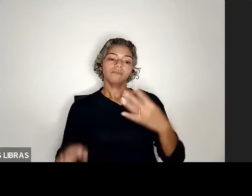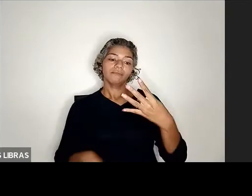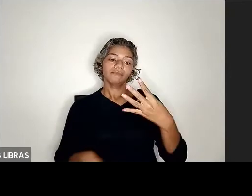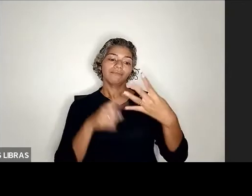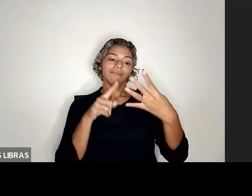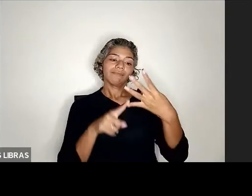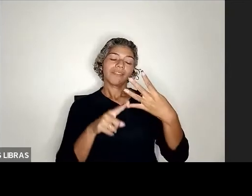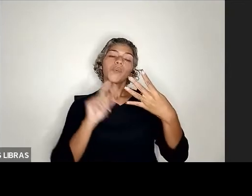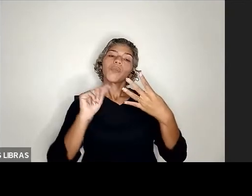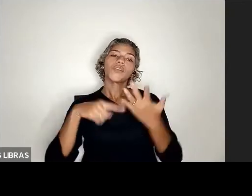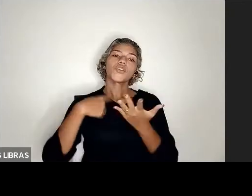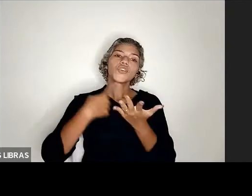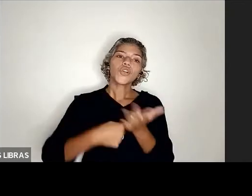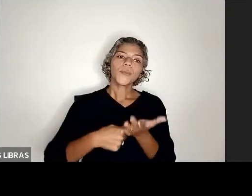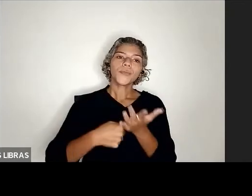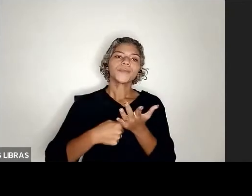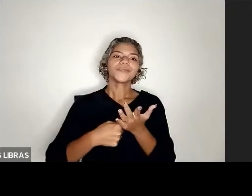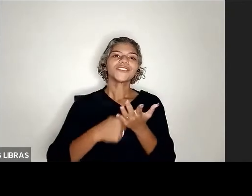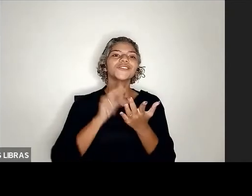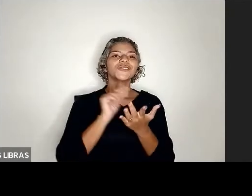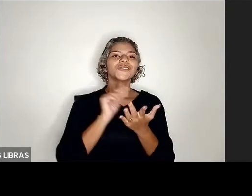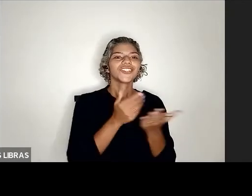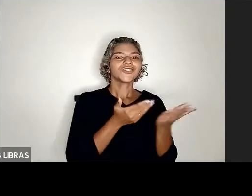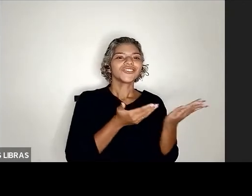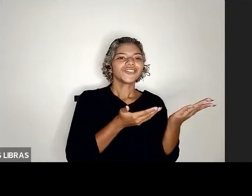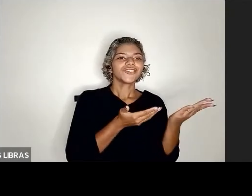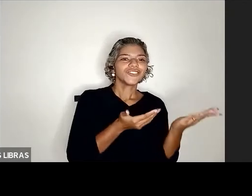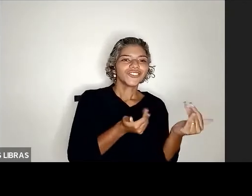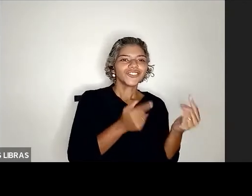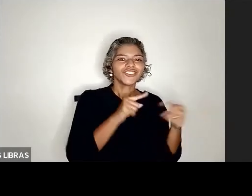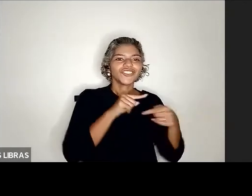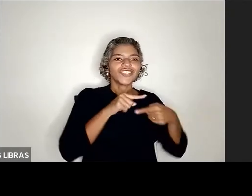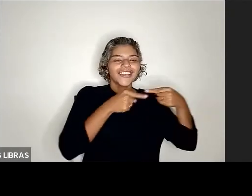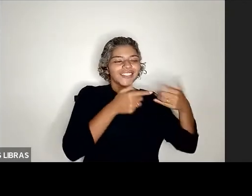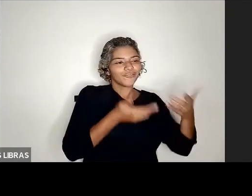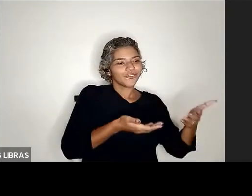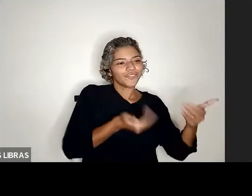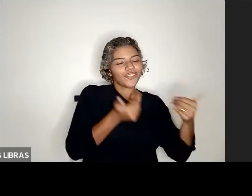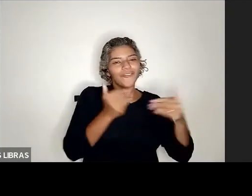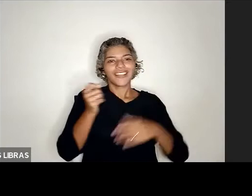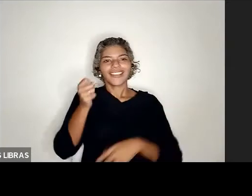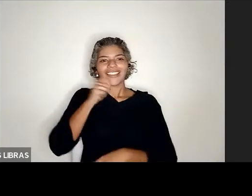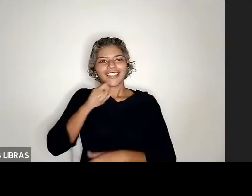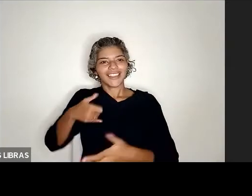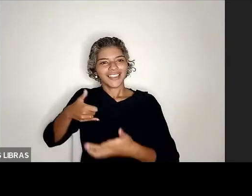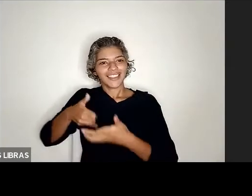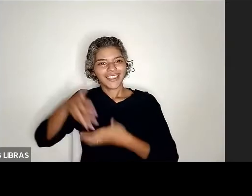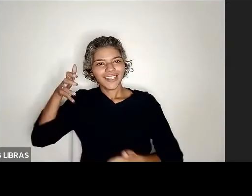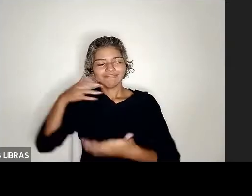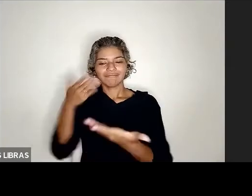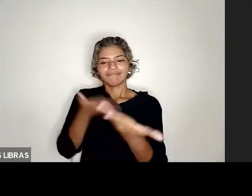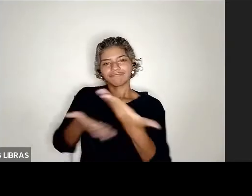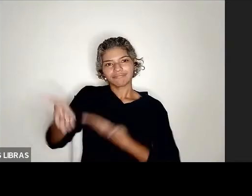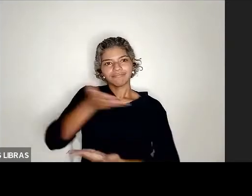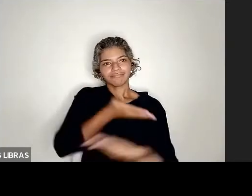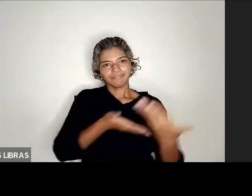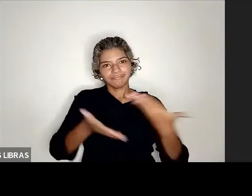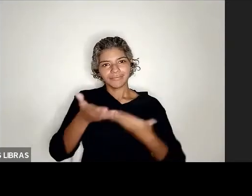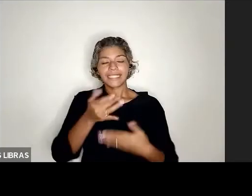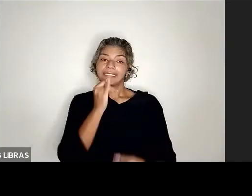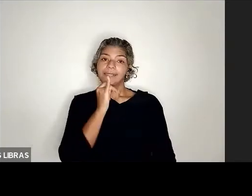terminando. Nós temos que ter um compromisso intergeracional, principalmente para nós que já estamos posicionadas na academia, eu estou aqui com meus 50